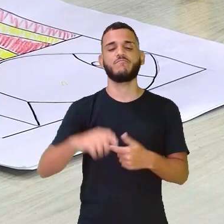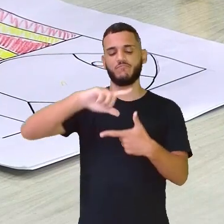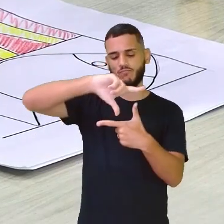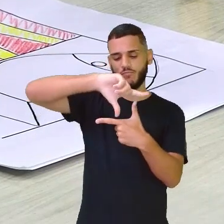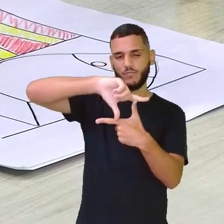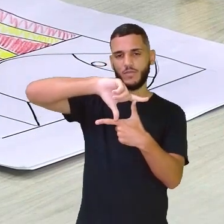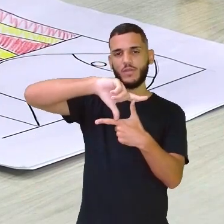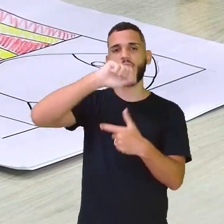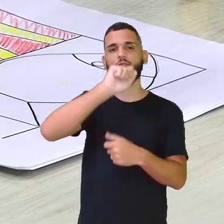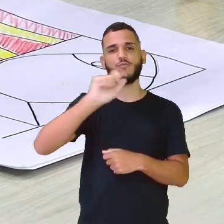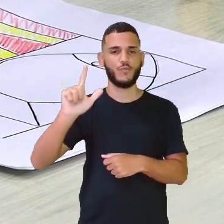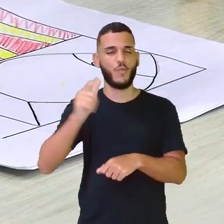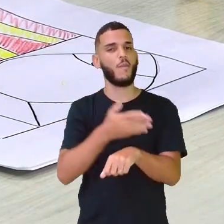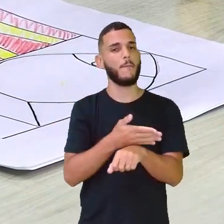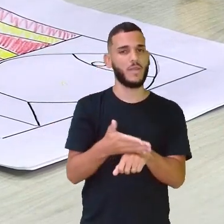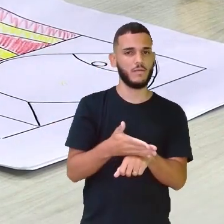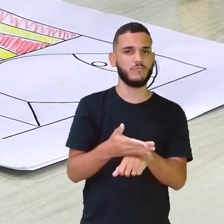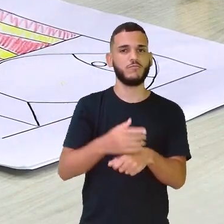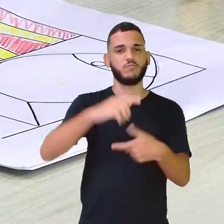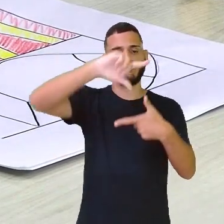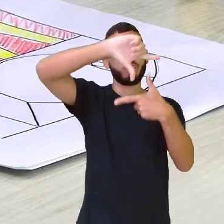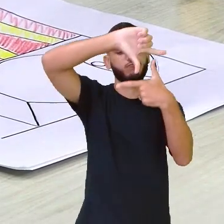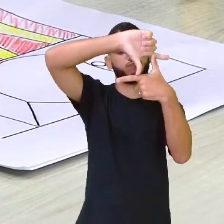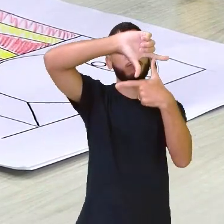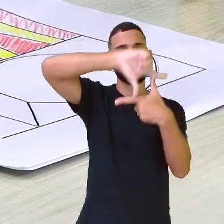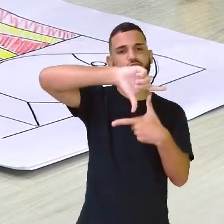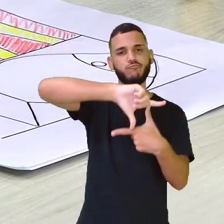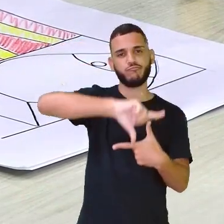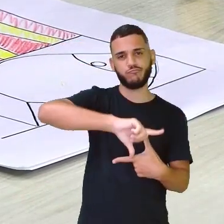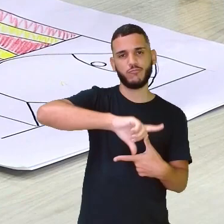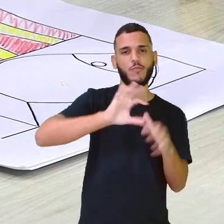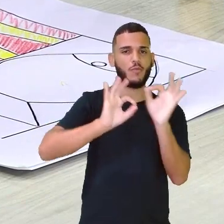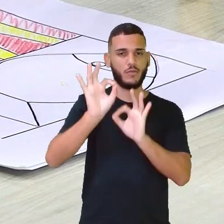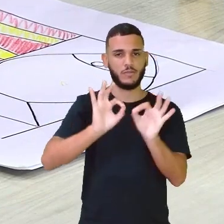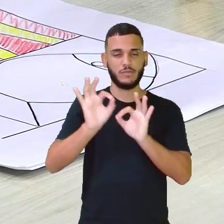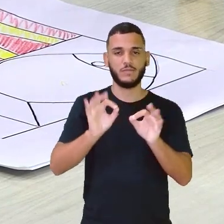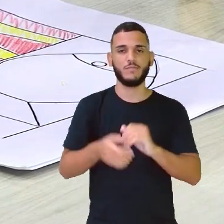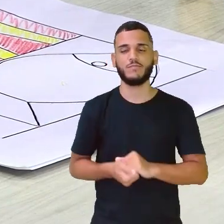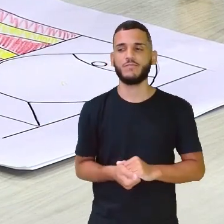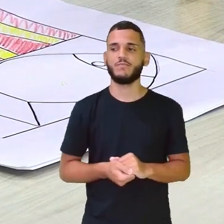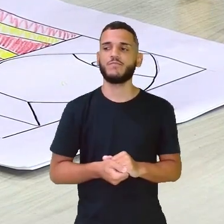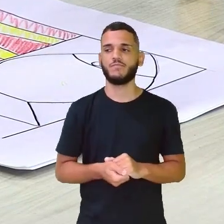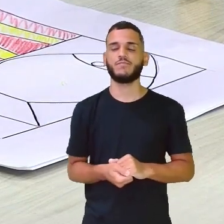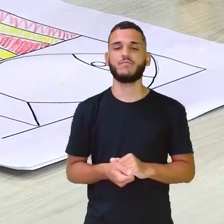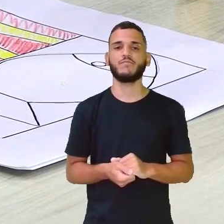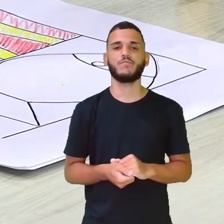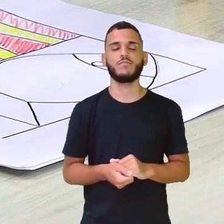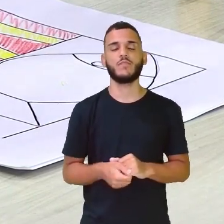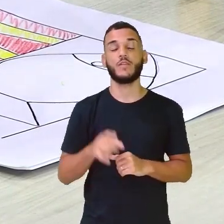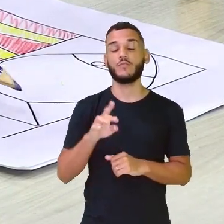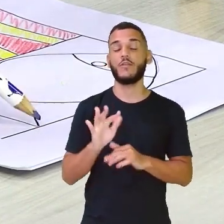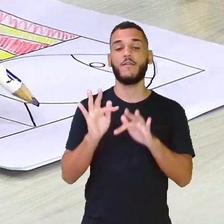azul e quadrado branco. E a gente está quase acabando, ó. Agora falta apenas